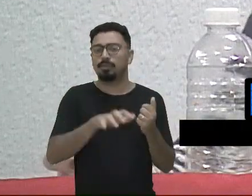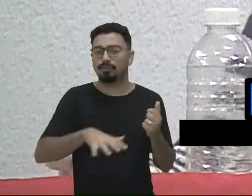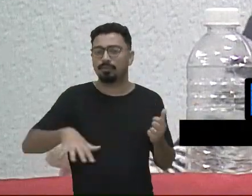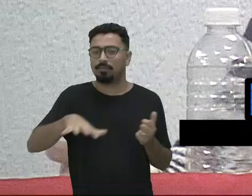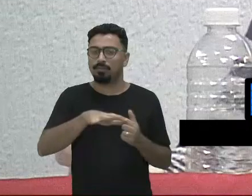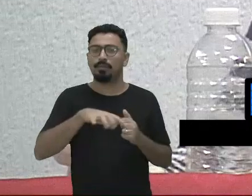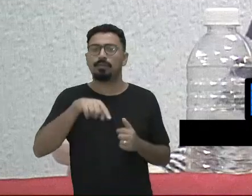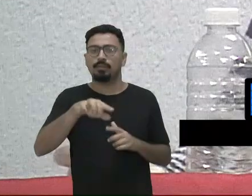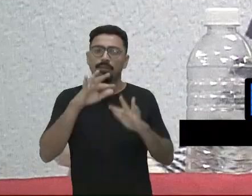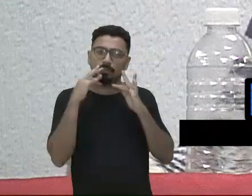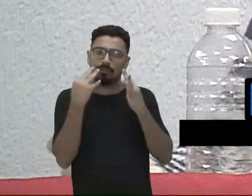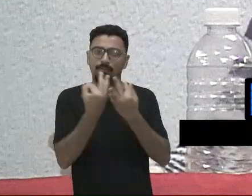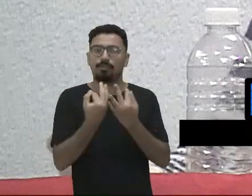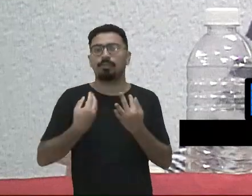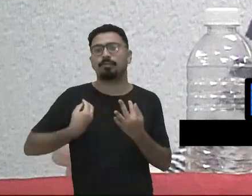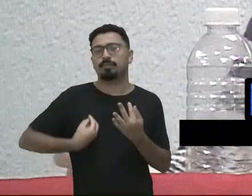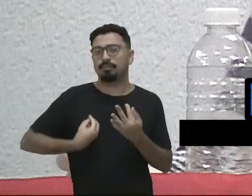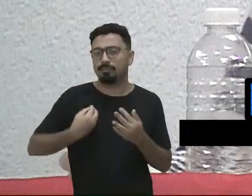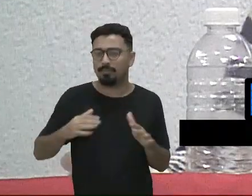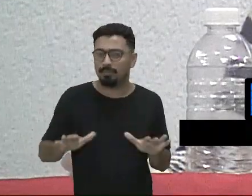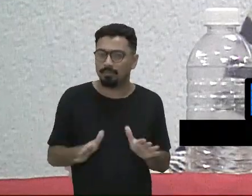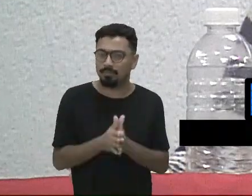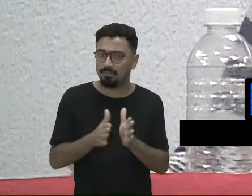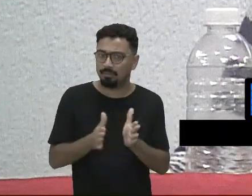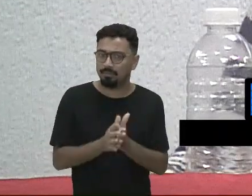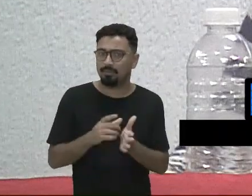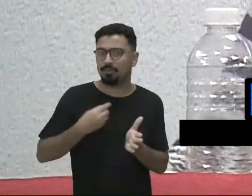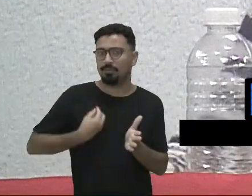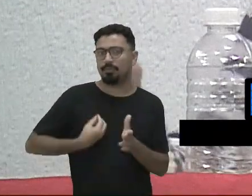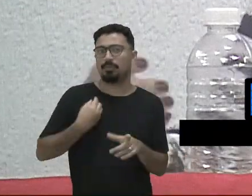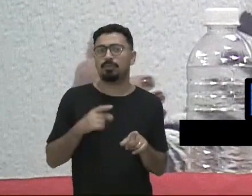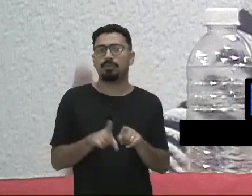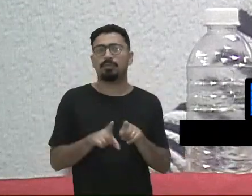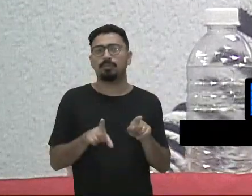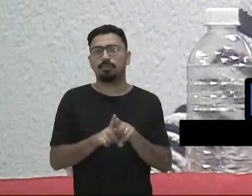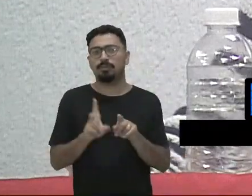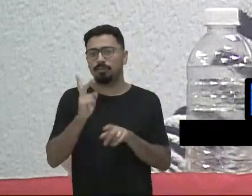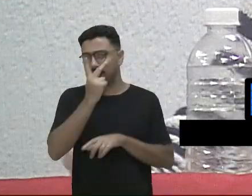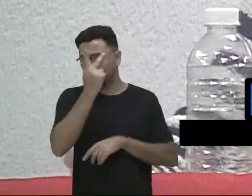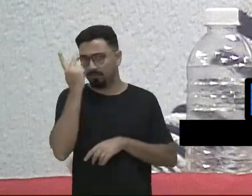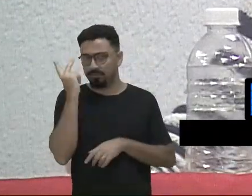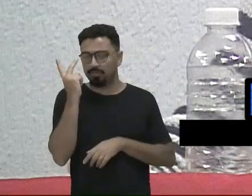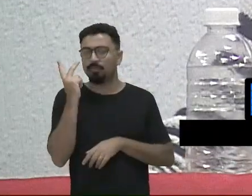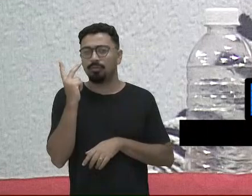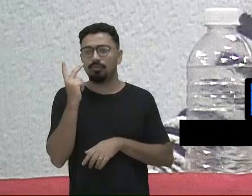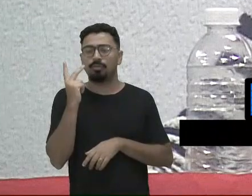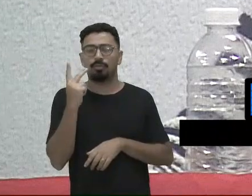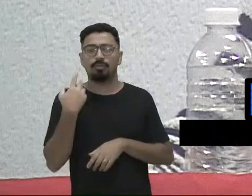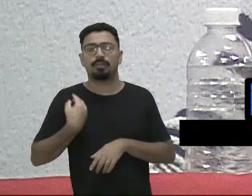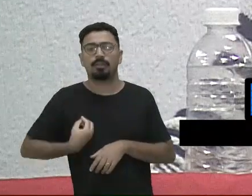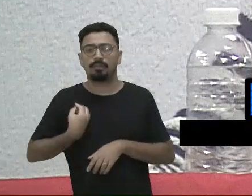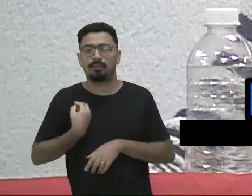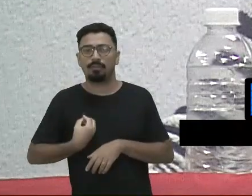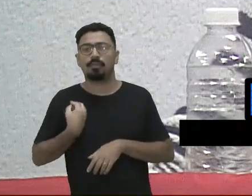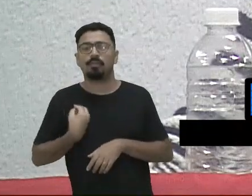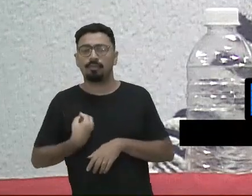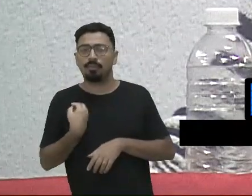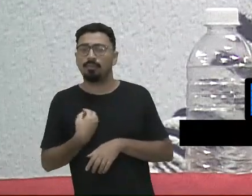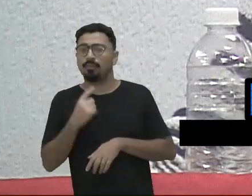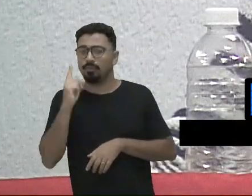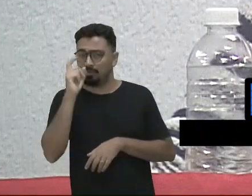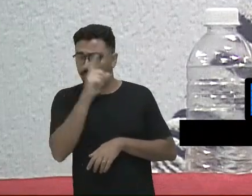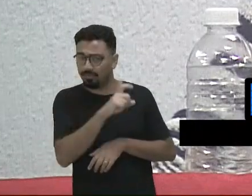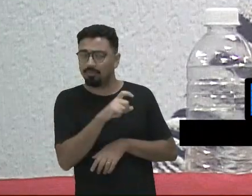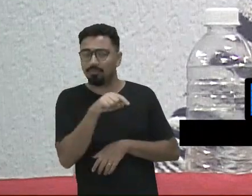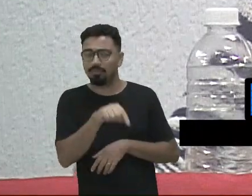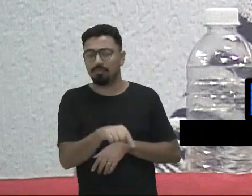onde essas famílias em situação de vulnerabilidade estão presentes, onde as pessoas que passam por situação de vulnerabilidade estão